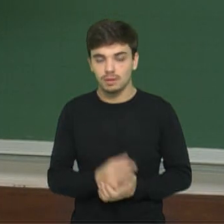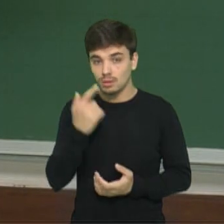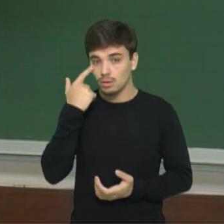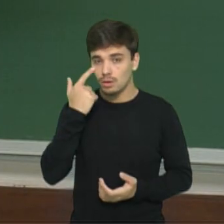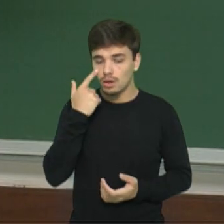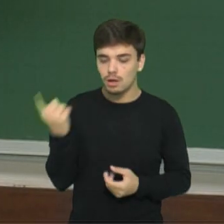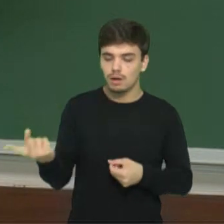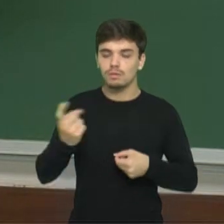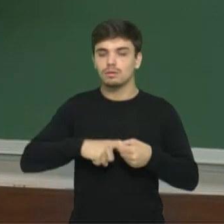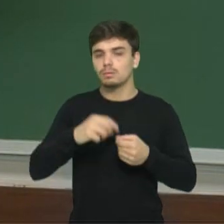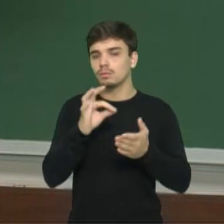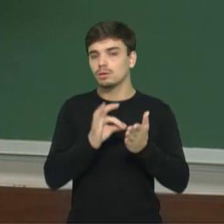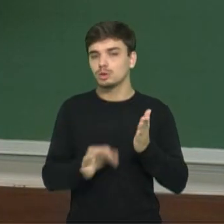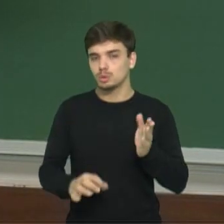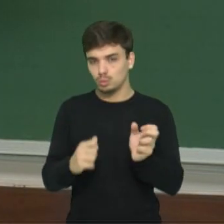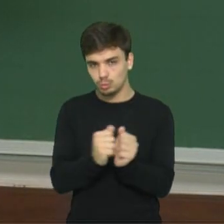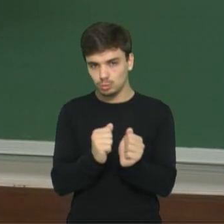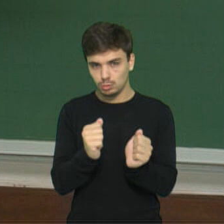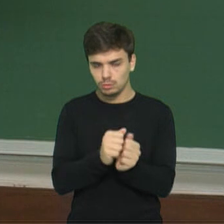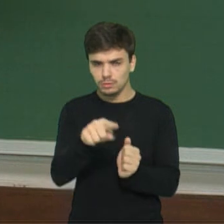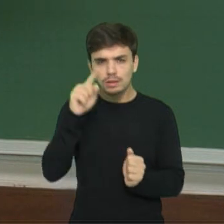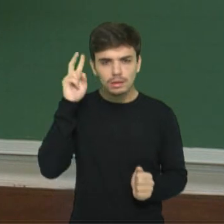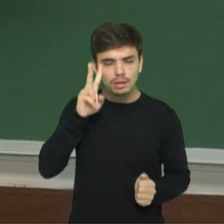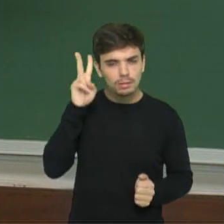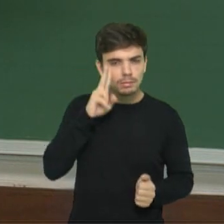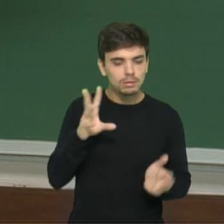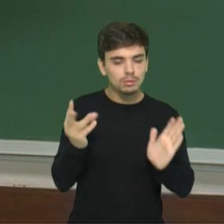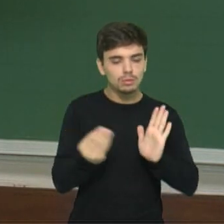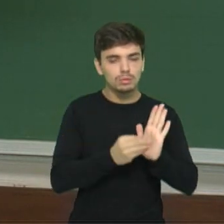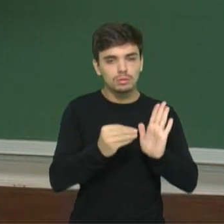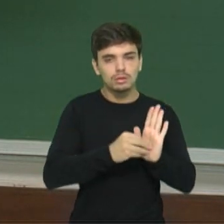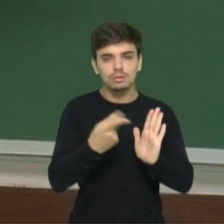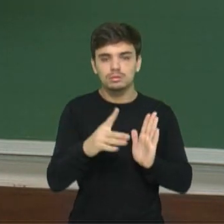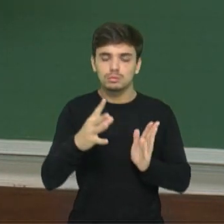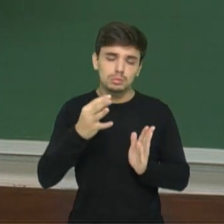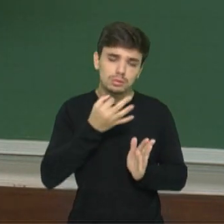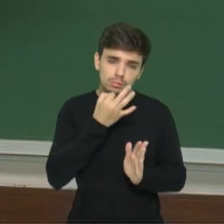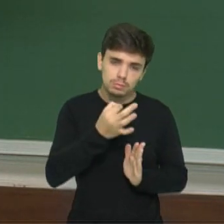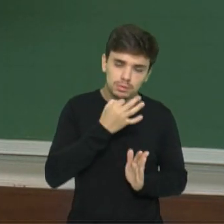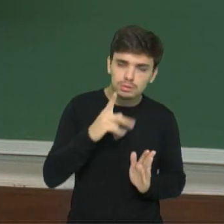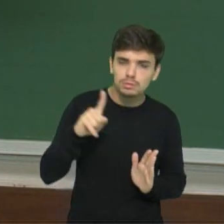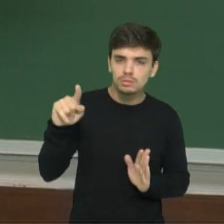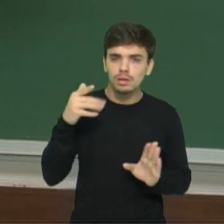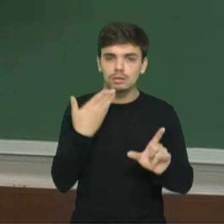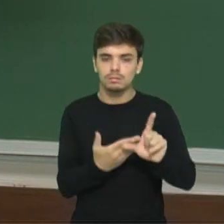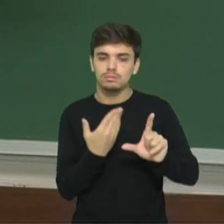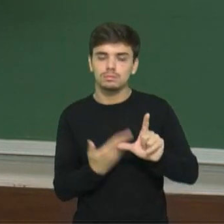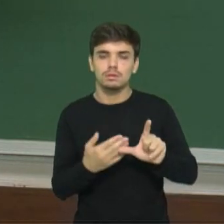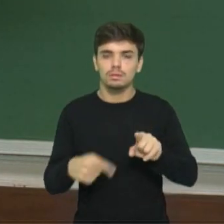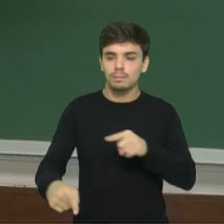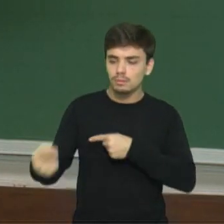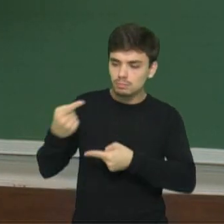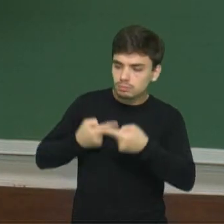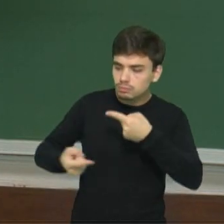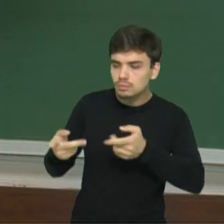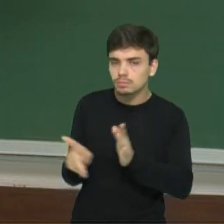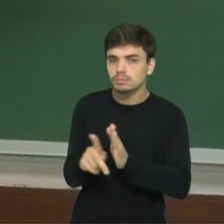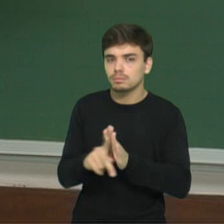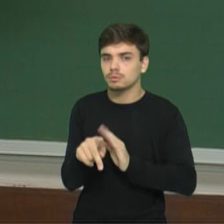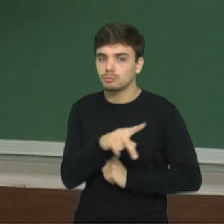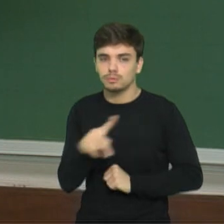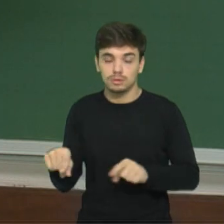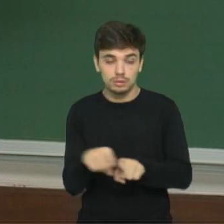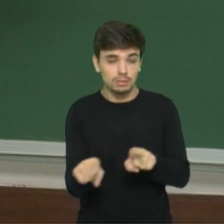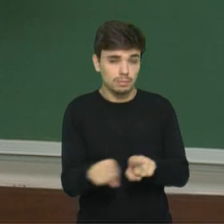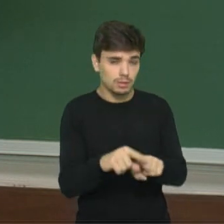Pessoal, voltamos aqui com a correção, né? Lembre-se de colocar suas considerações lá no mural do seu classroom, discutir com o seu professor e com seus